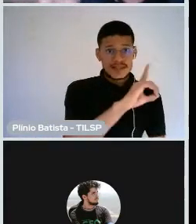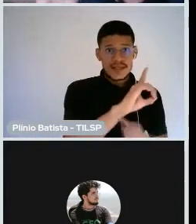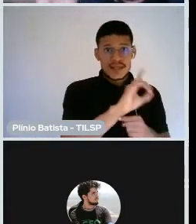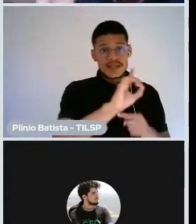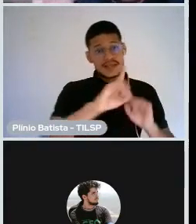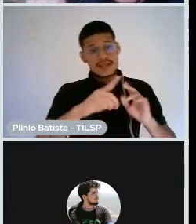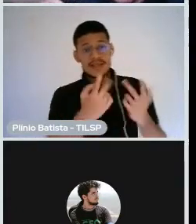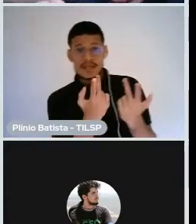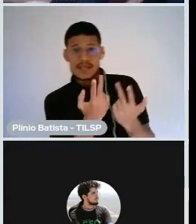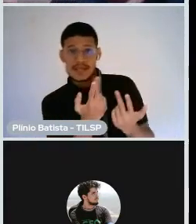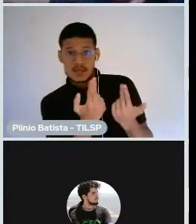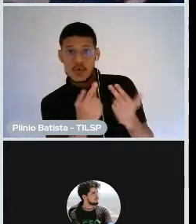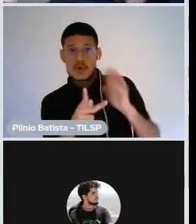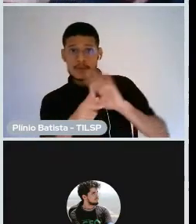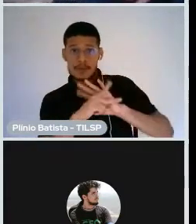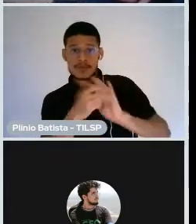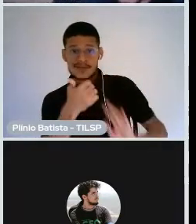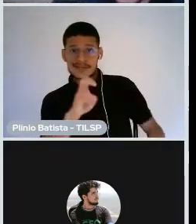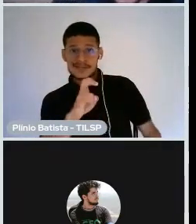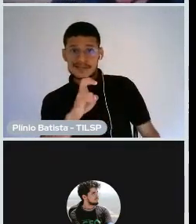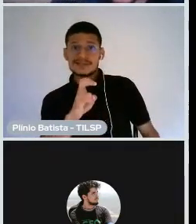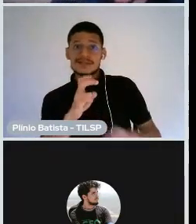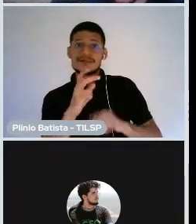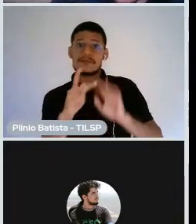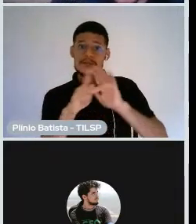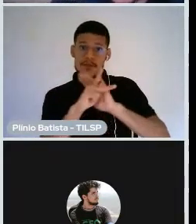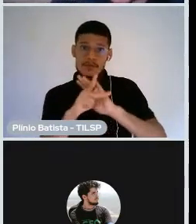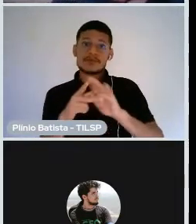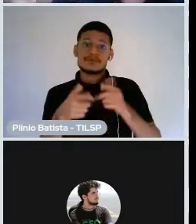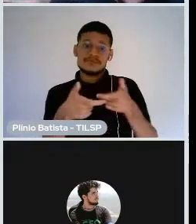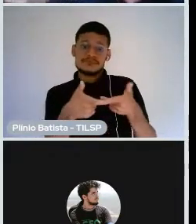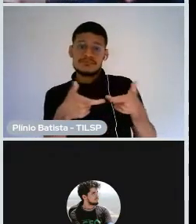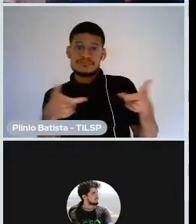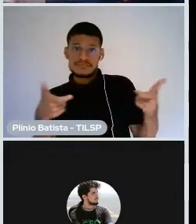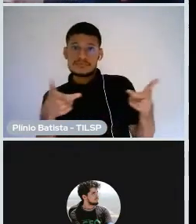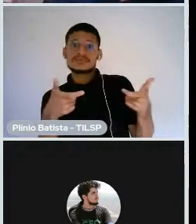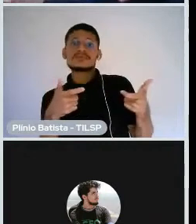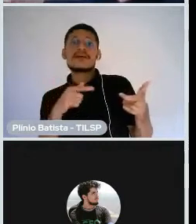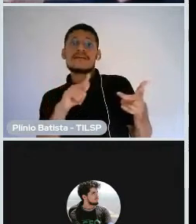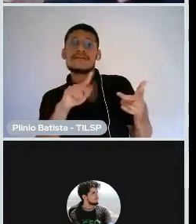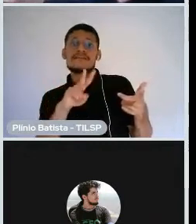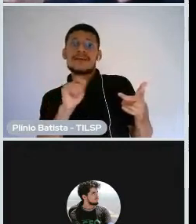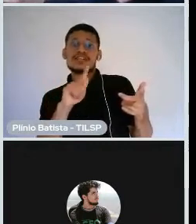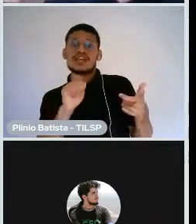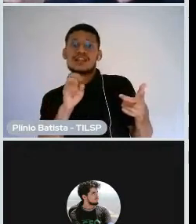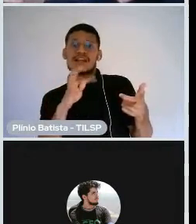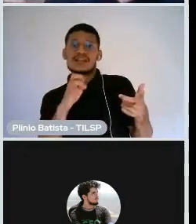a 15 de permilagem, que é o crescimento vegetativo,